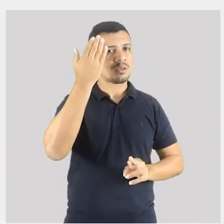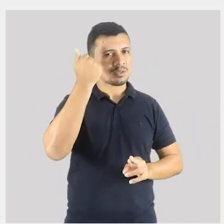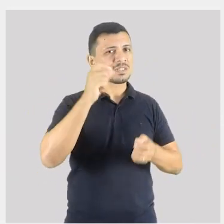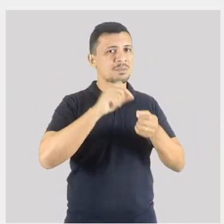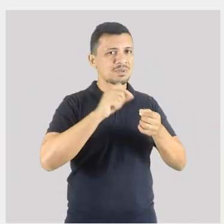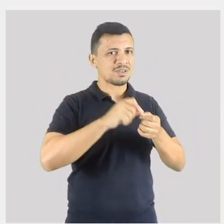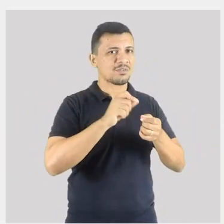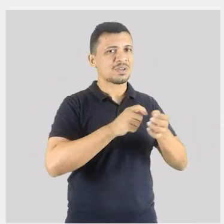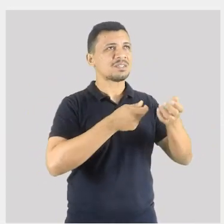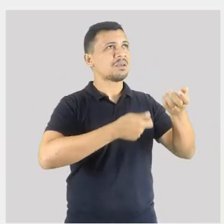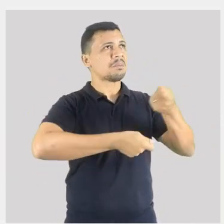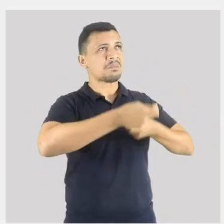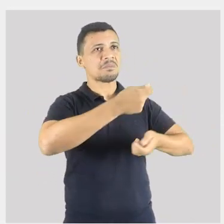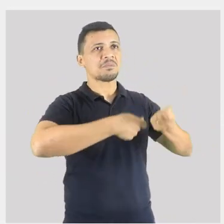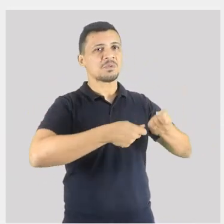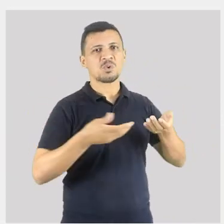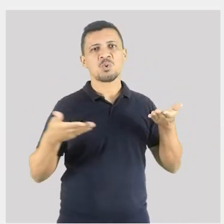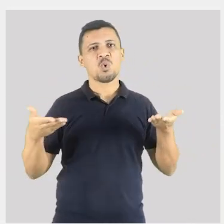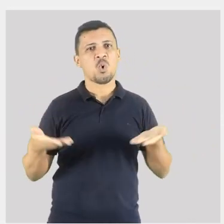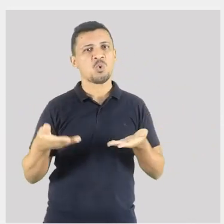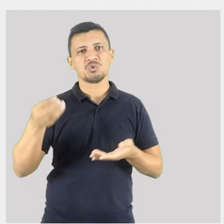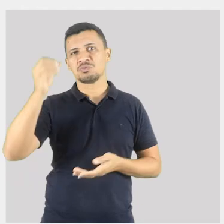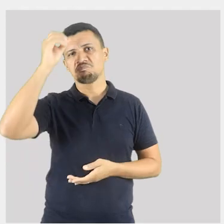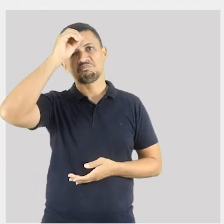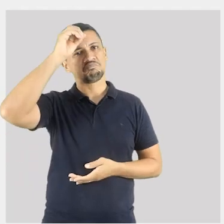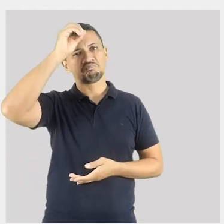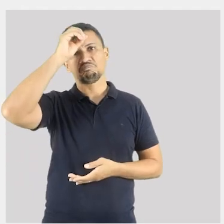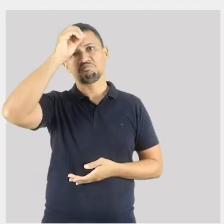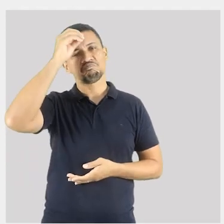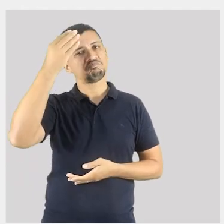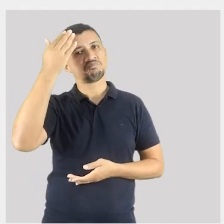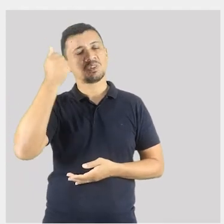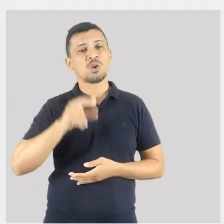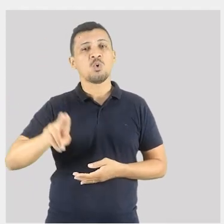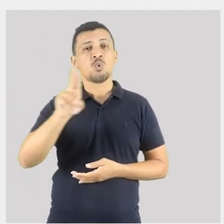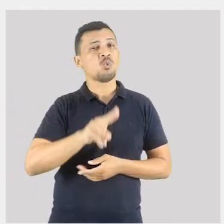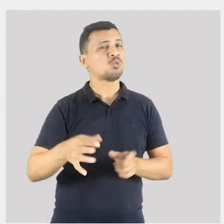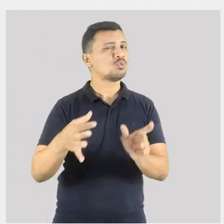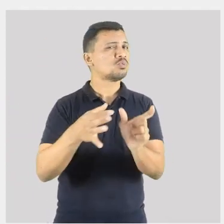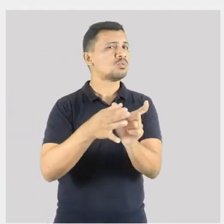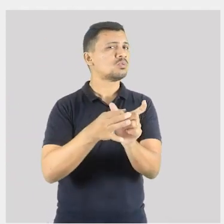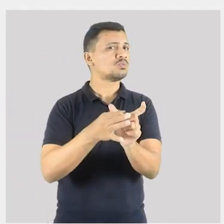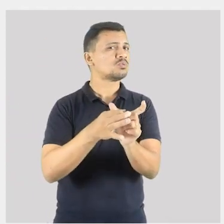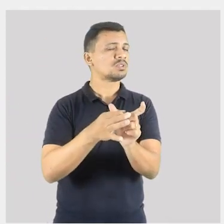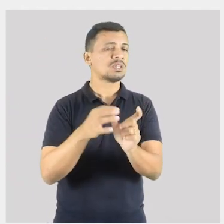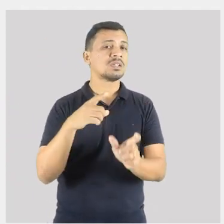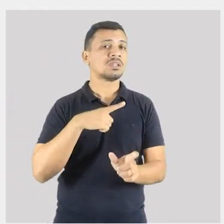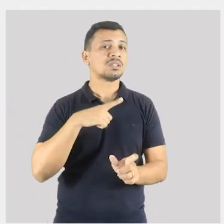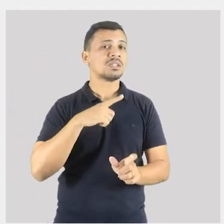e hoje não sei mais. O autor fez uso de uma conjunção que deve